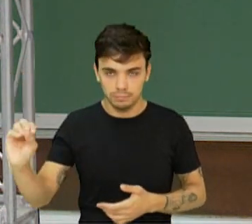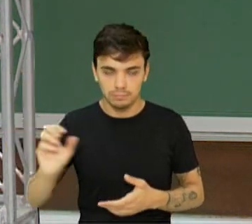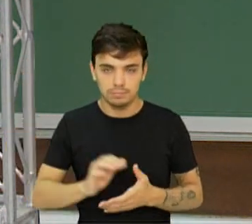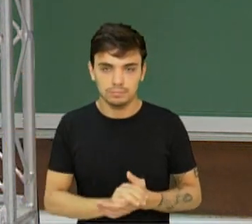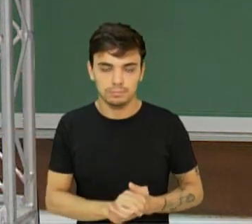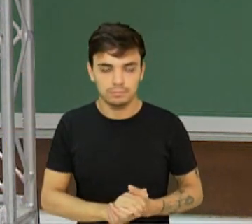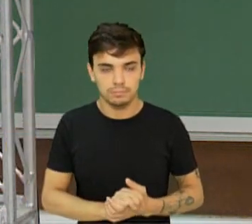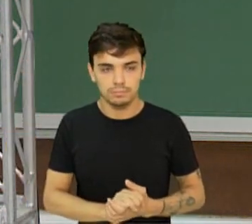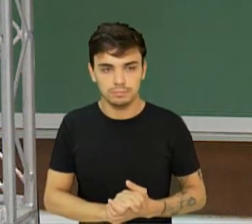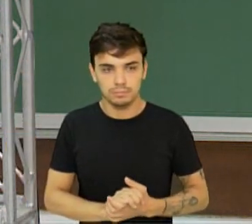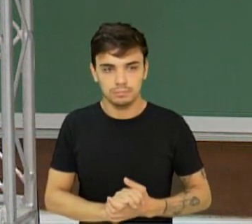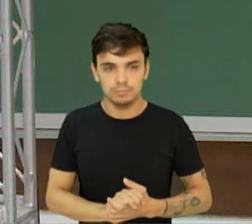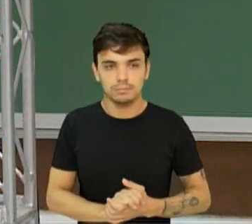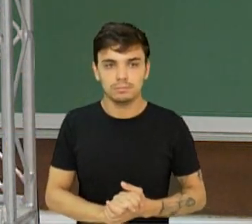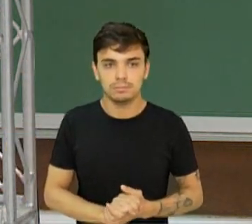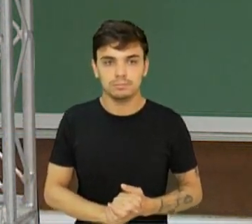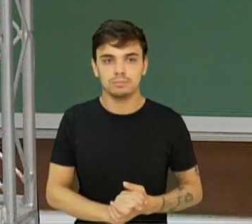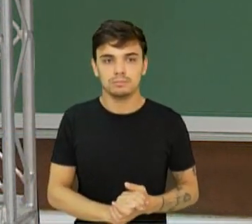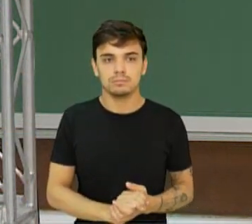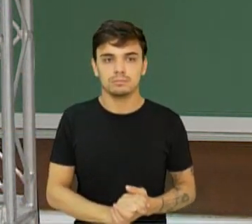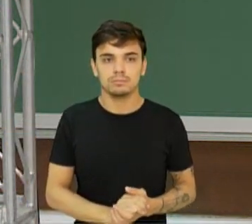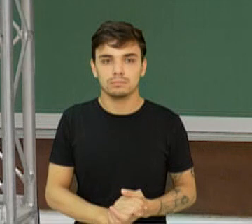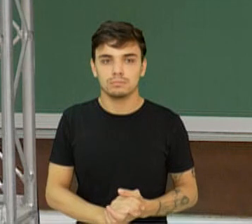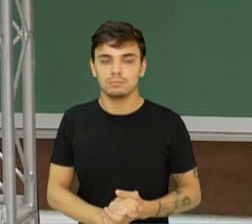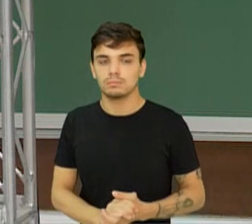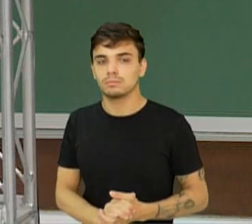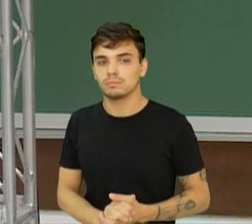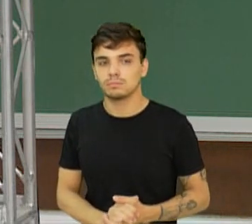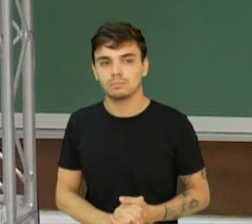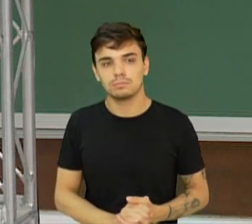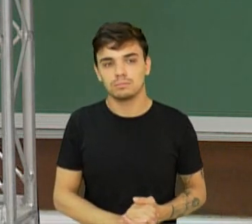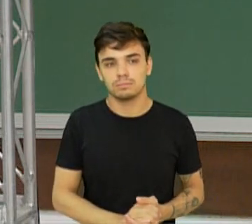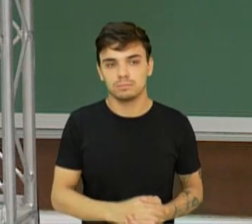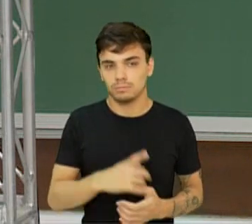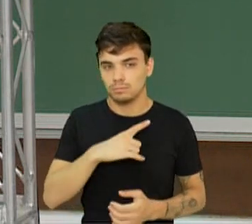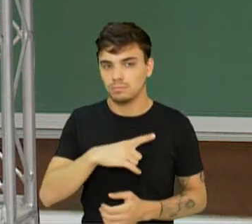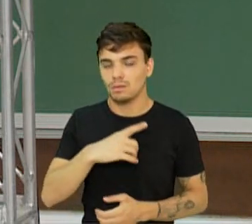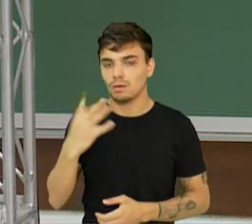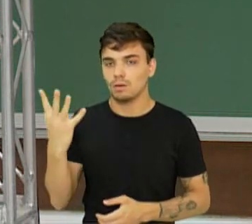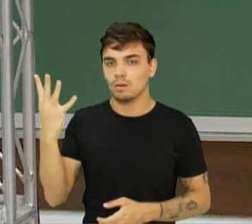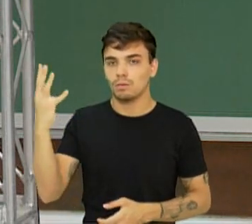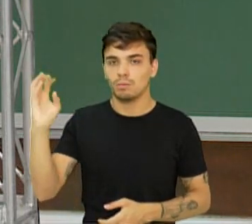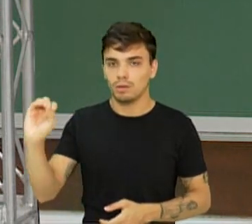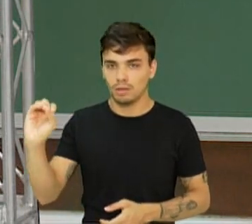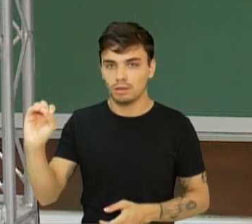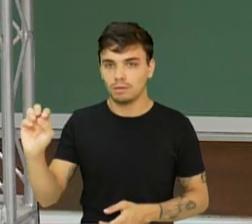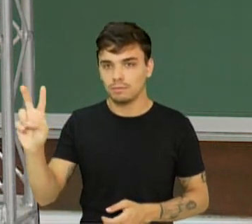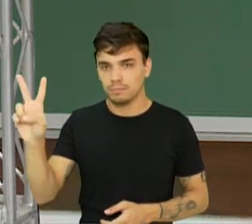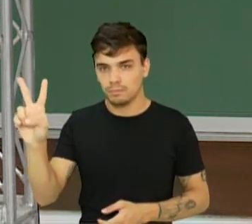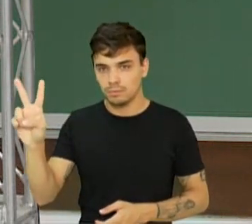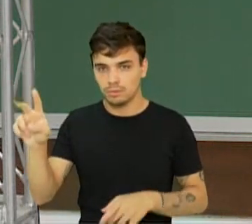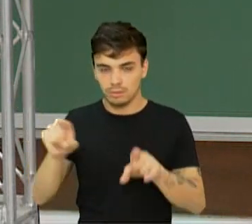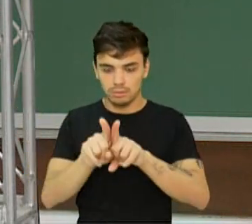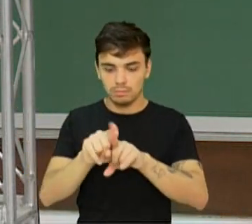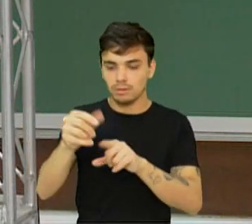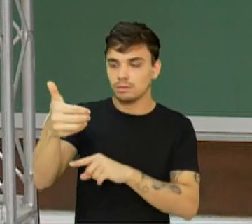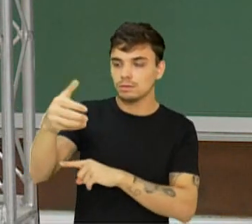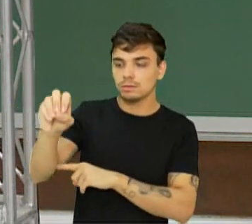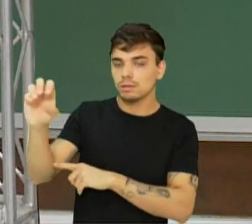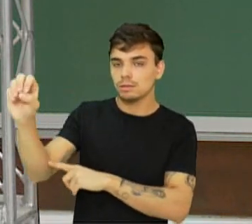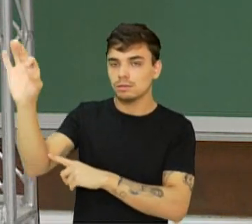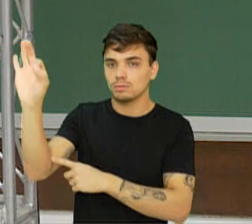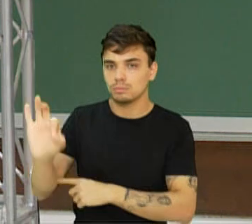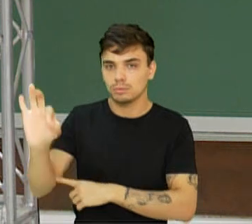é 40. Agora eu tenho aqui então 40 volts, que é 80%, 100% é 50 volts,